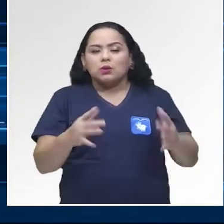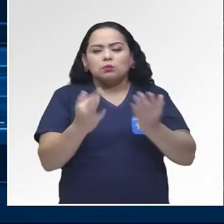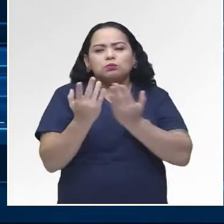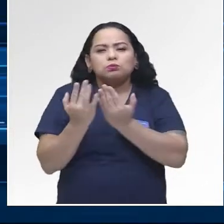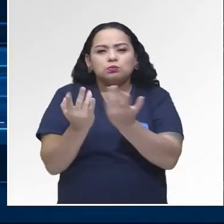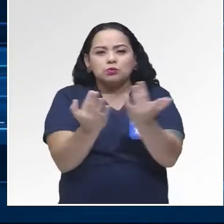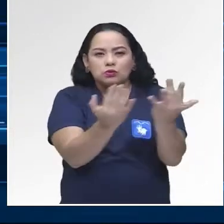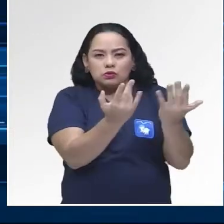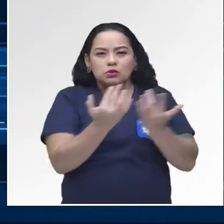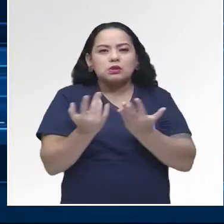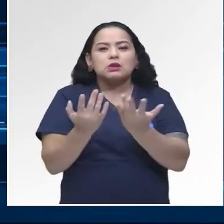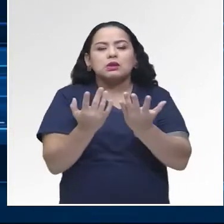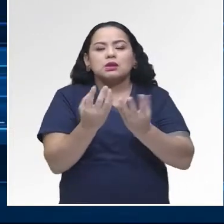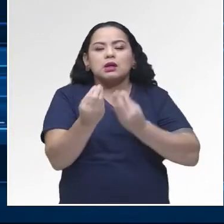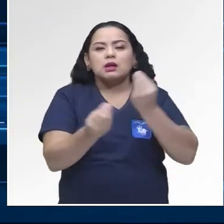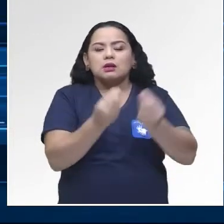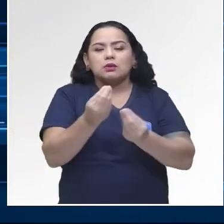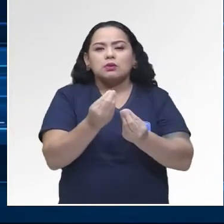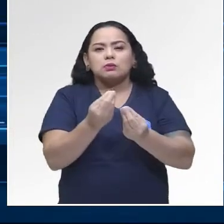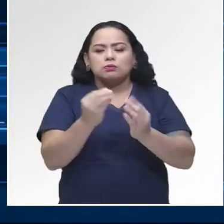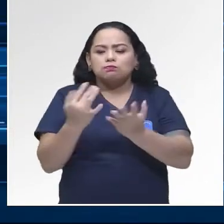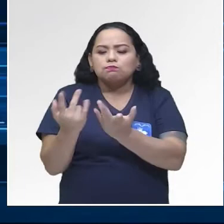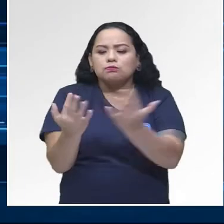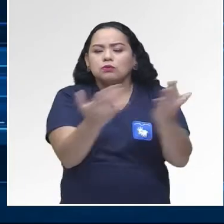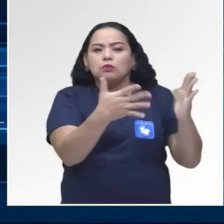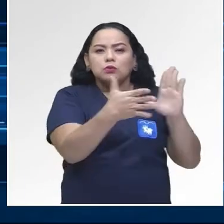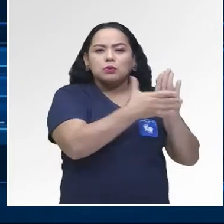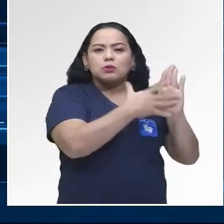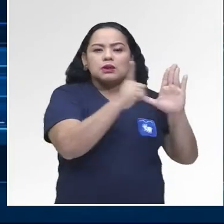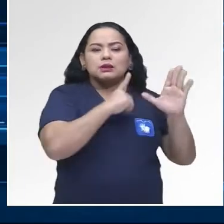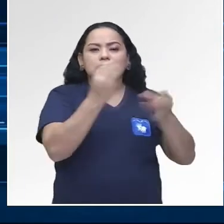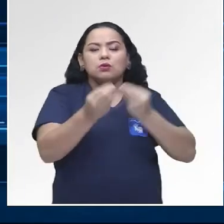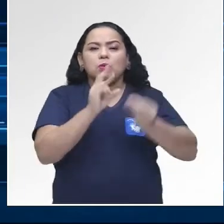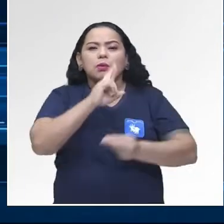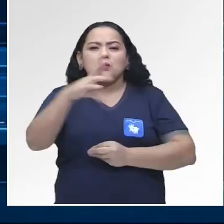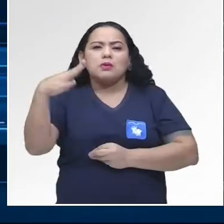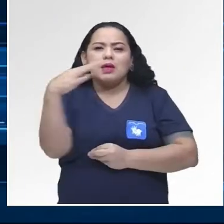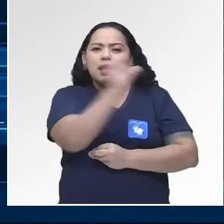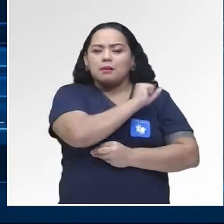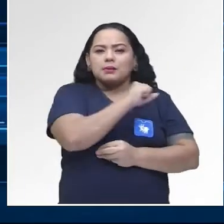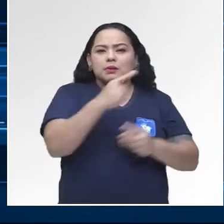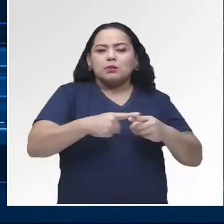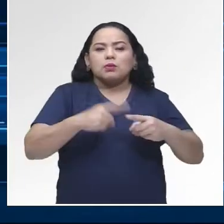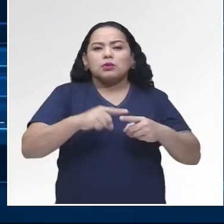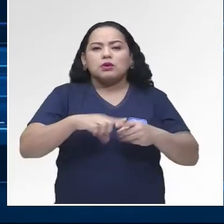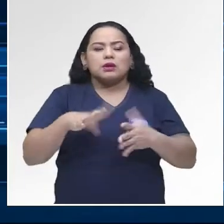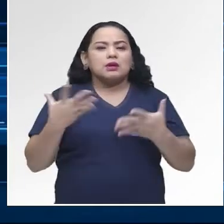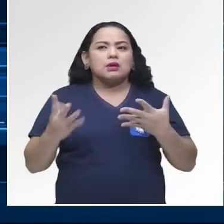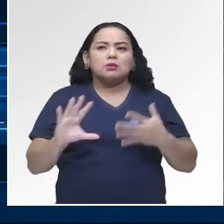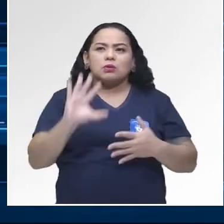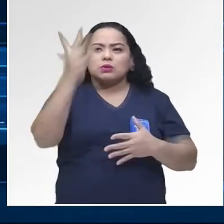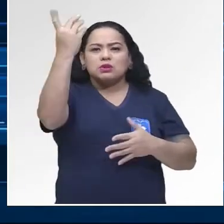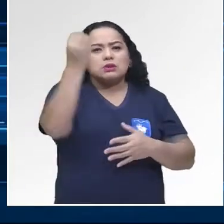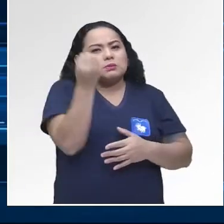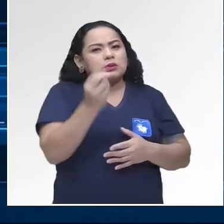comum nos propõe uma resposta imediata para um determinado